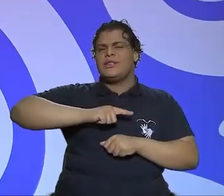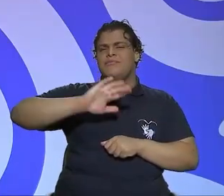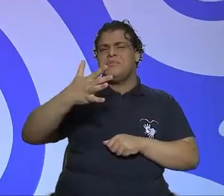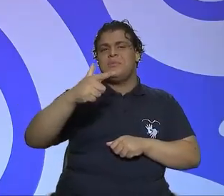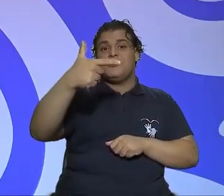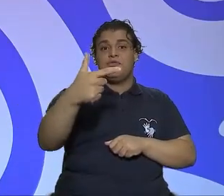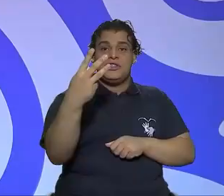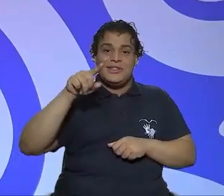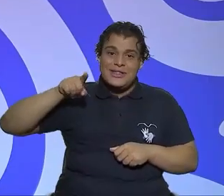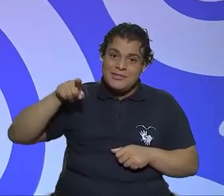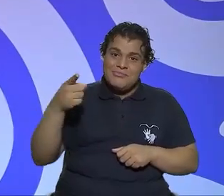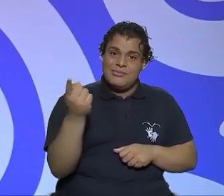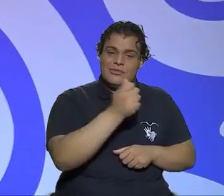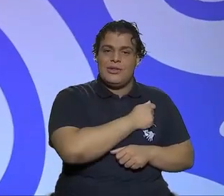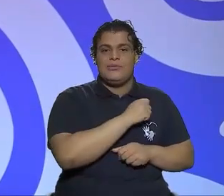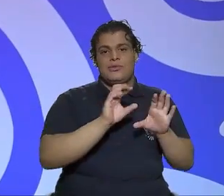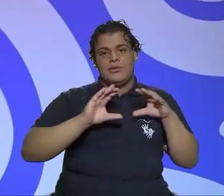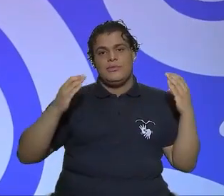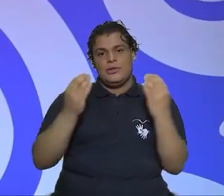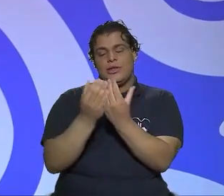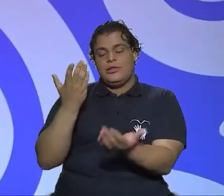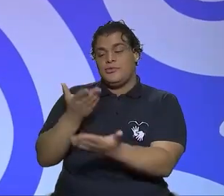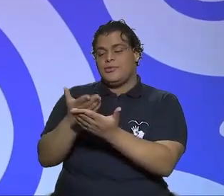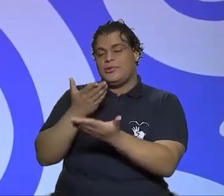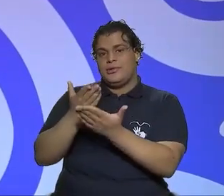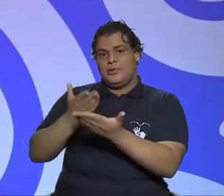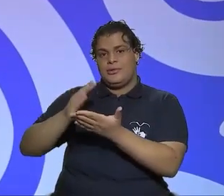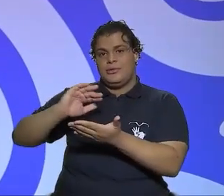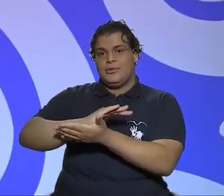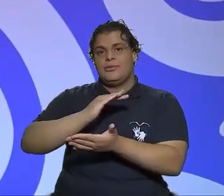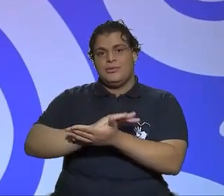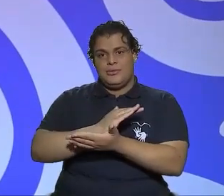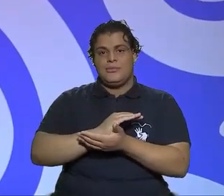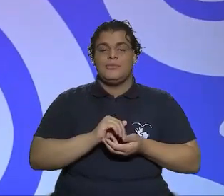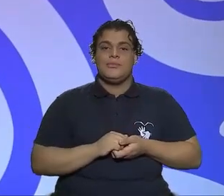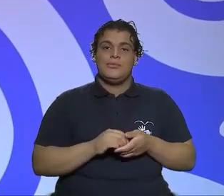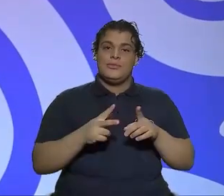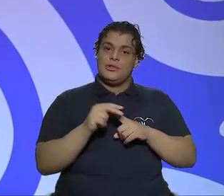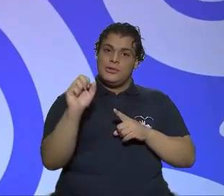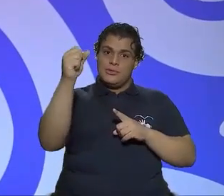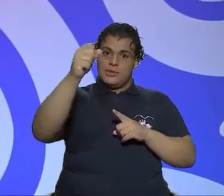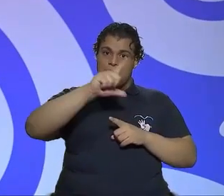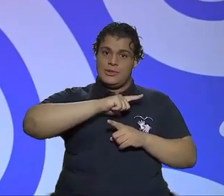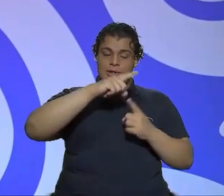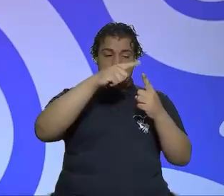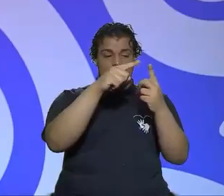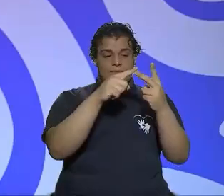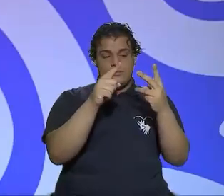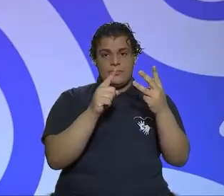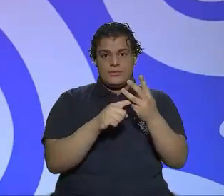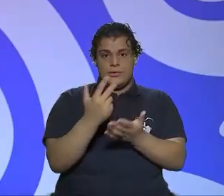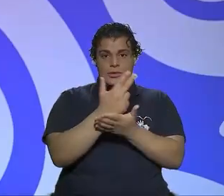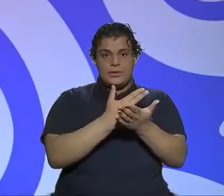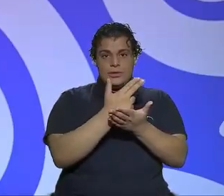23 mil alunos da comunidade estudantil de Araxá. O prêmio contempla 3 categorias de